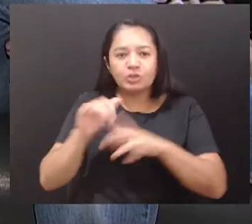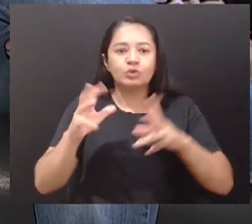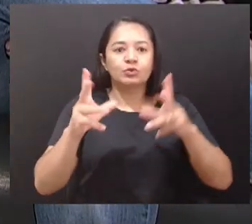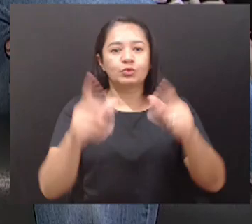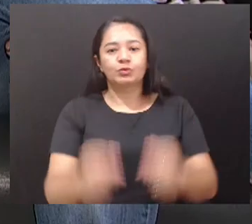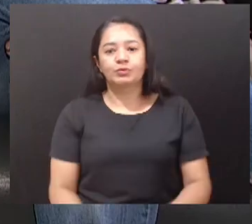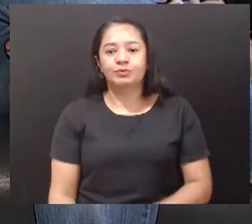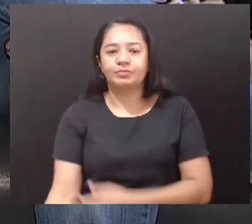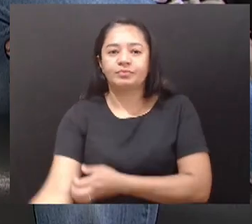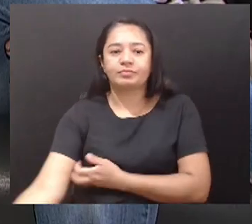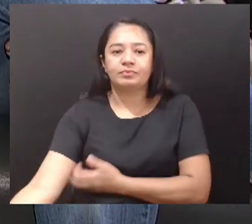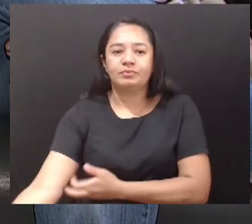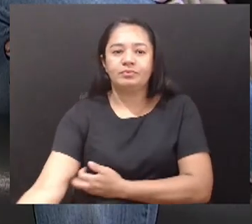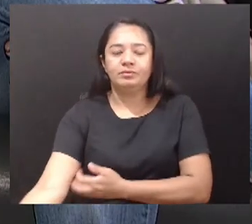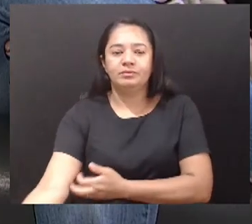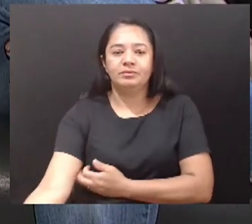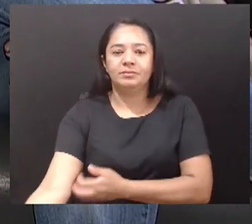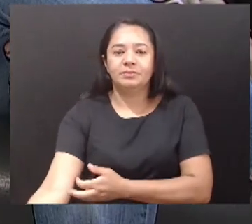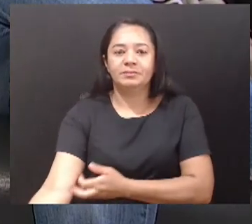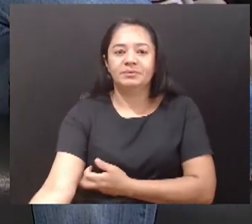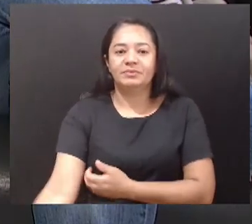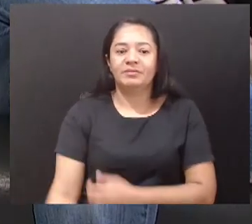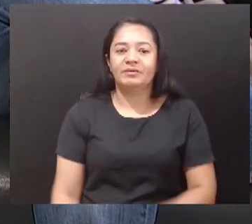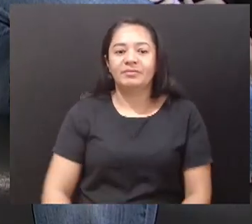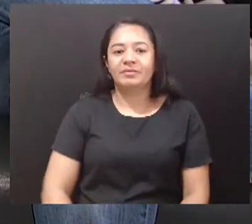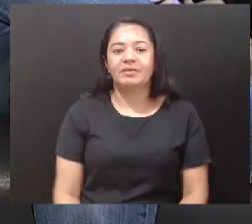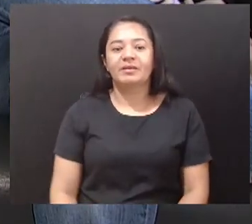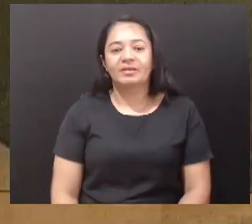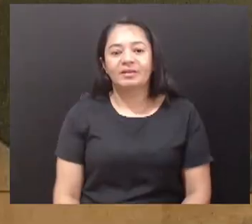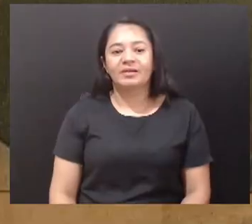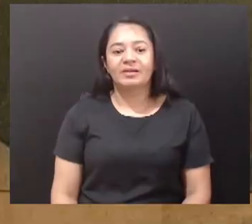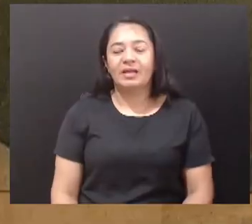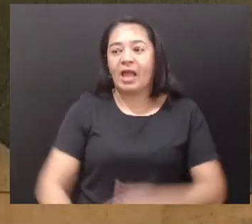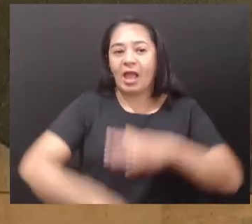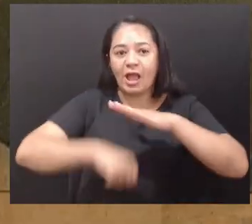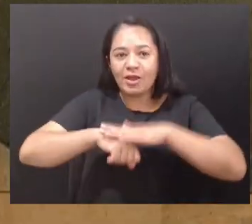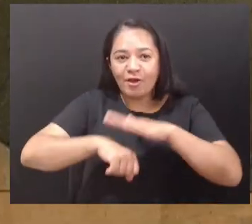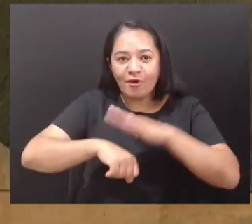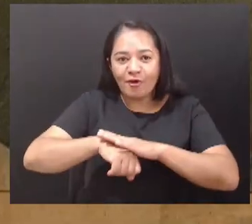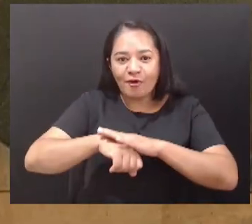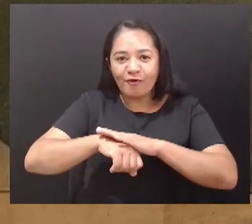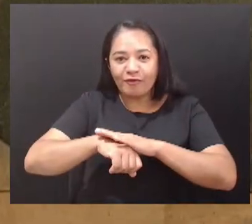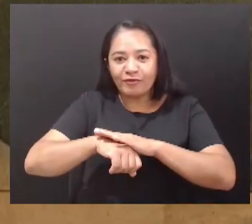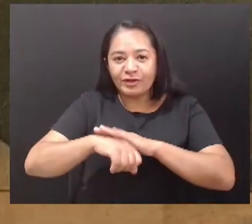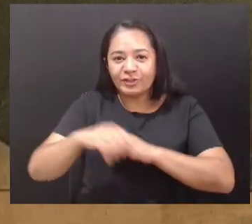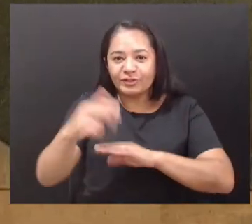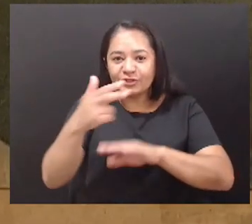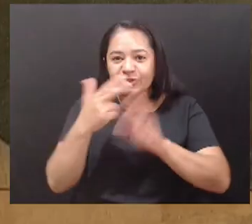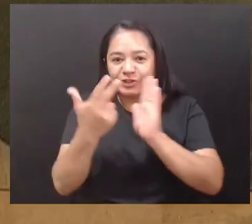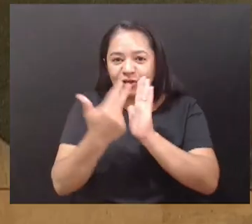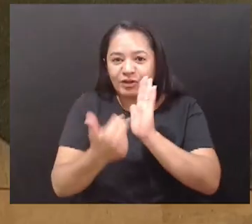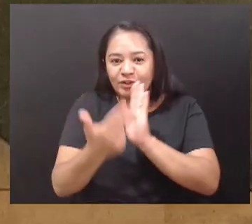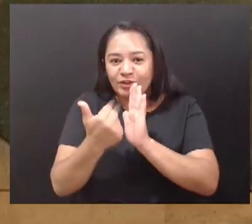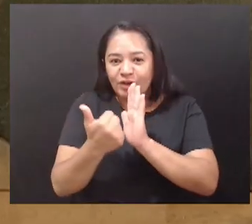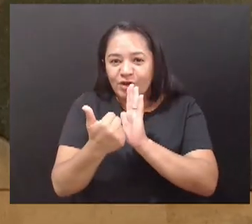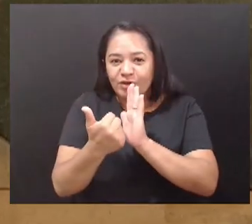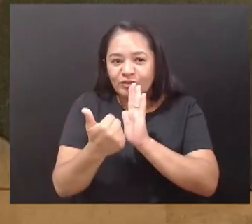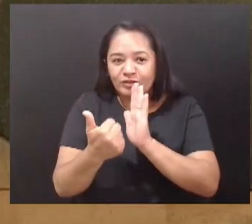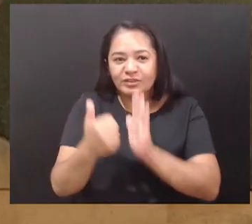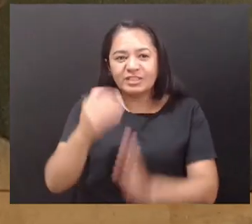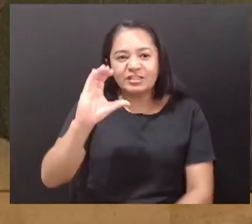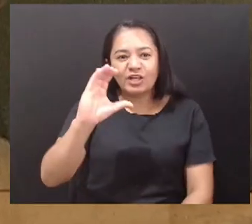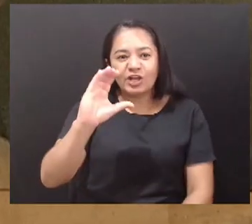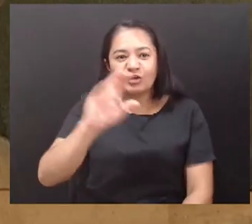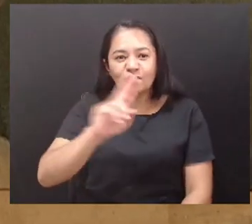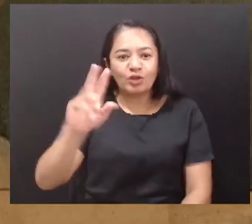forma de estratégia que eu tive na época. Aí, onde eu fiz o chupacabra, ele falou, Negrão, se não sair no jornal, eu vou perder minha